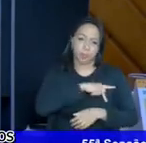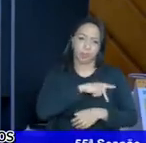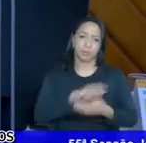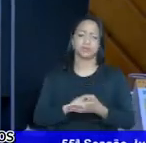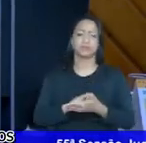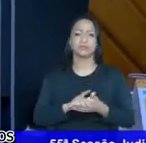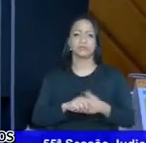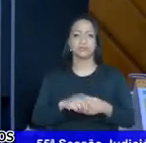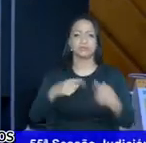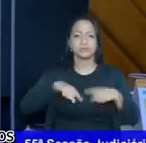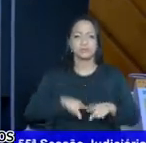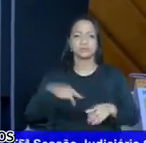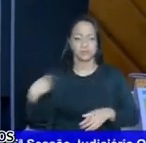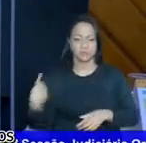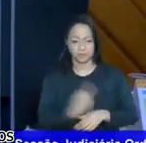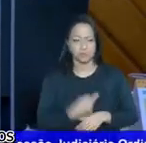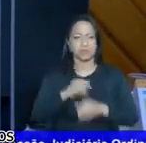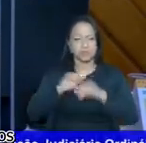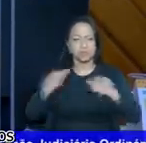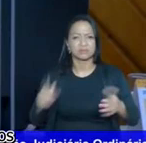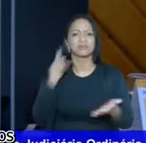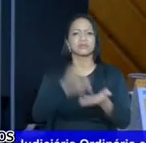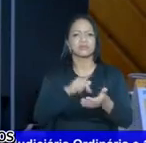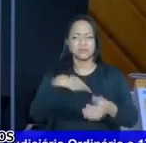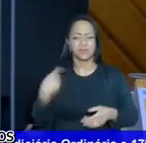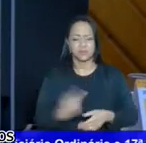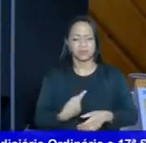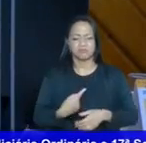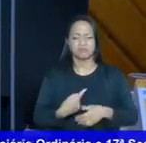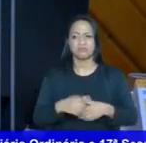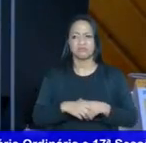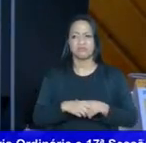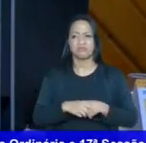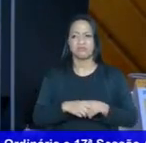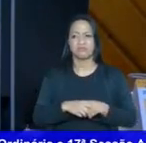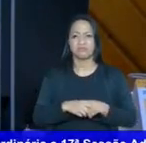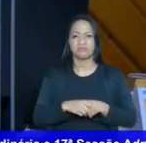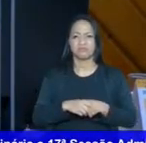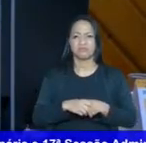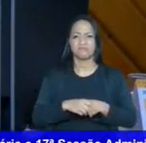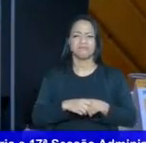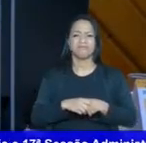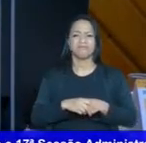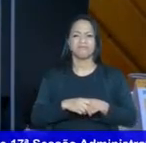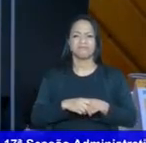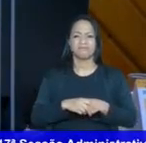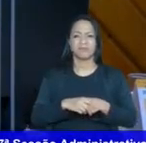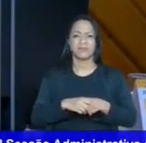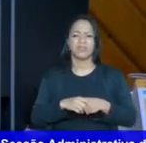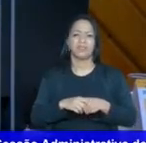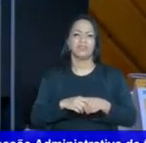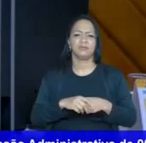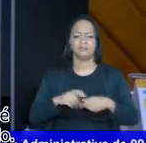recomposto. Então, quando nós dissemos isso, na verdade, nós estamos amarrando as mãos do